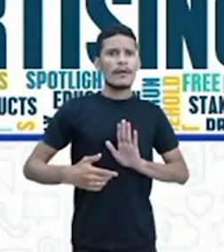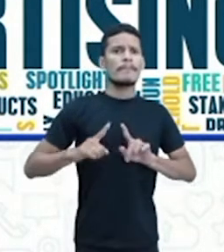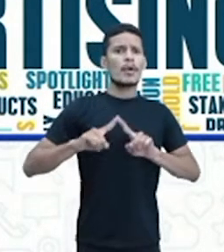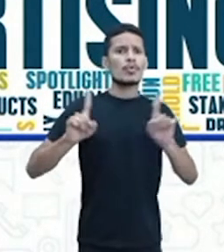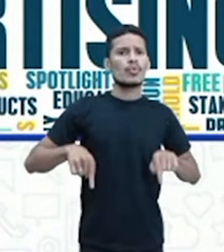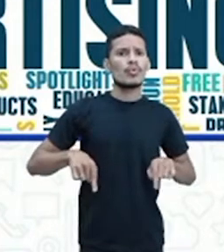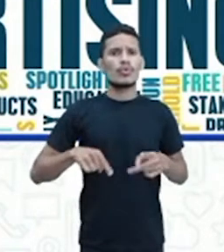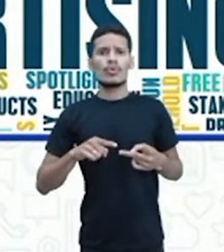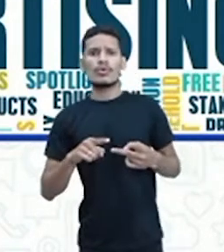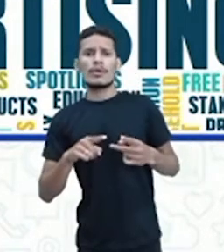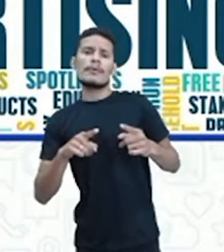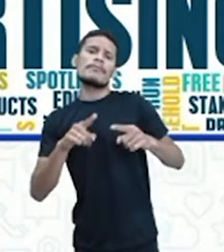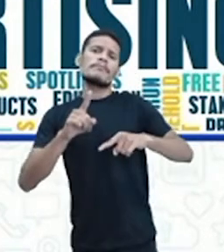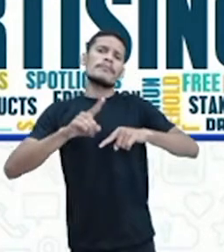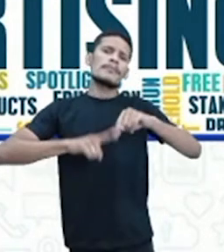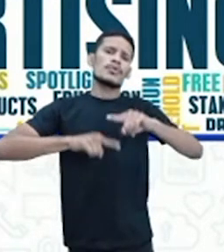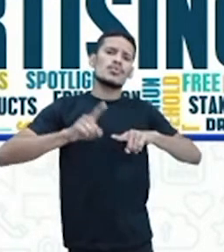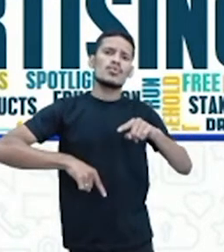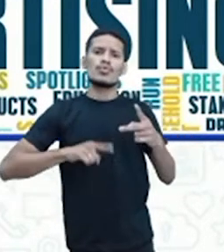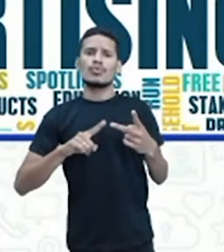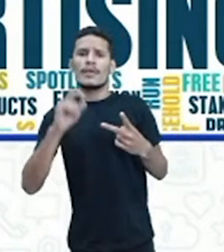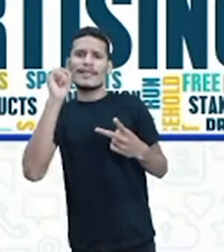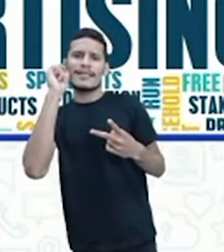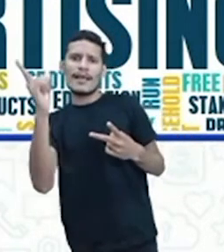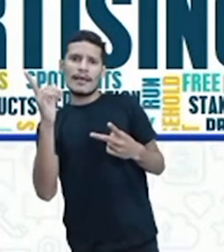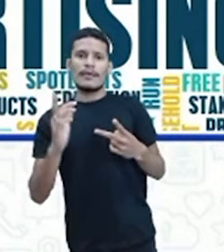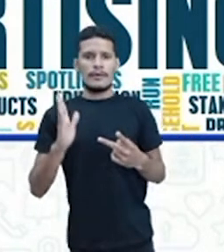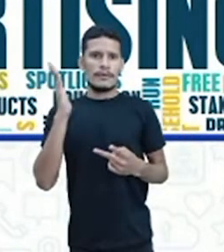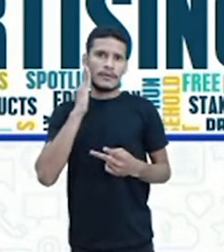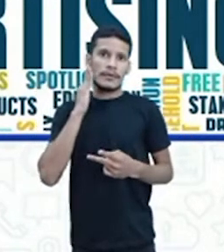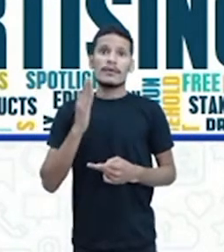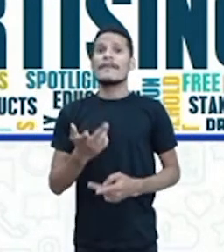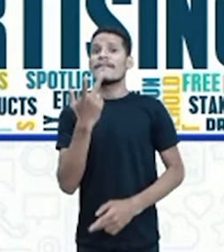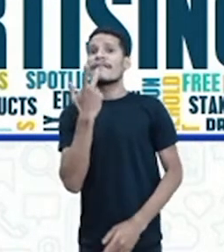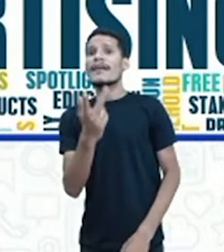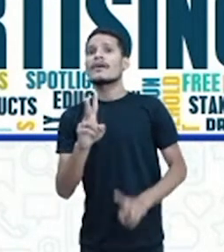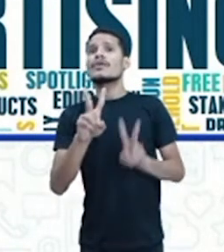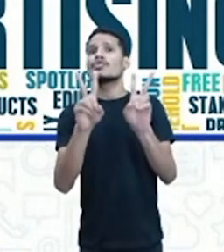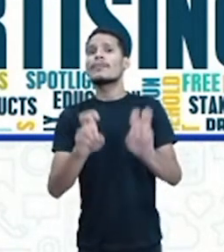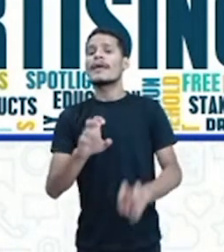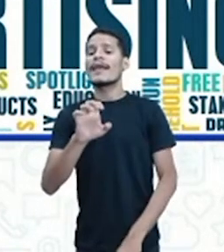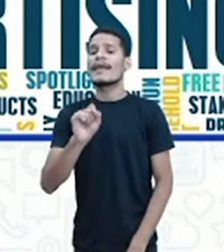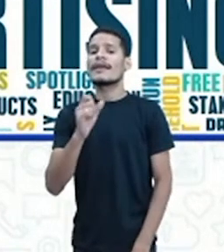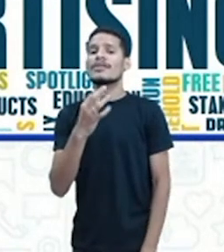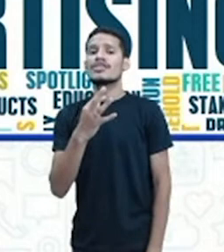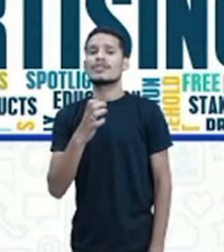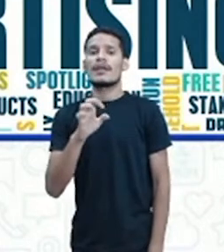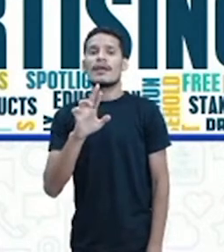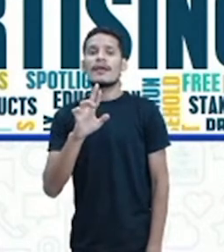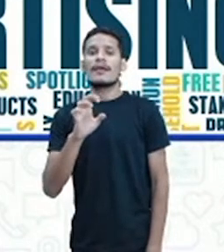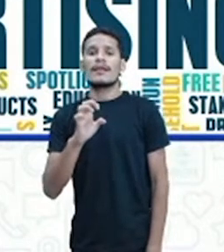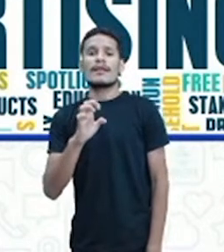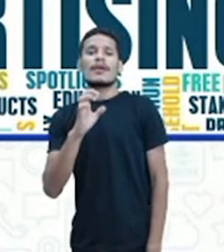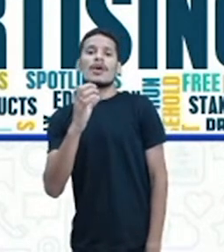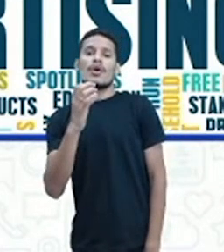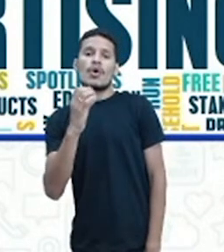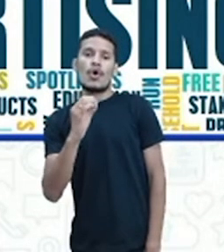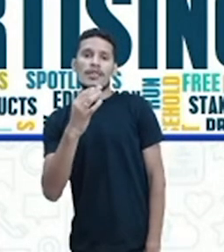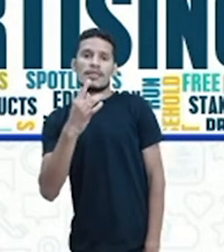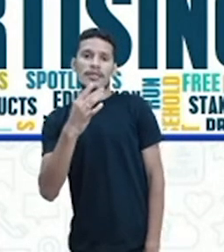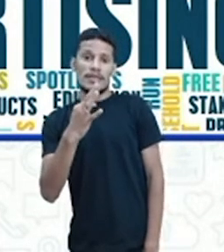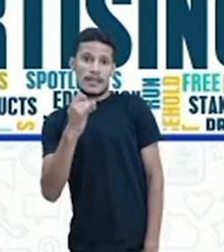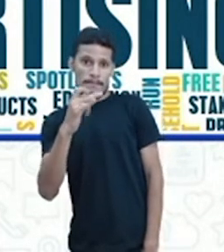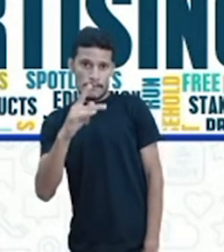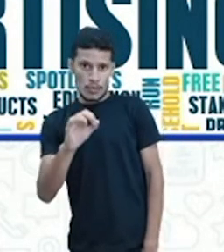fala de estereótipos, o discurso publicitário vende muito mais uma ideia. Só que ele também pode